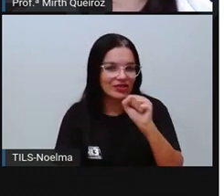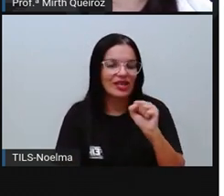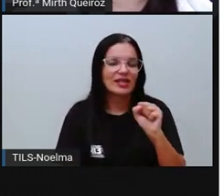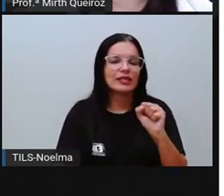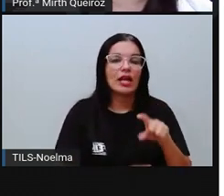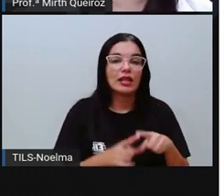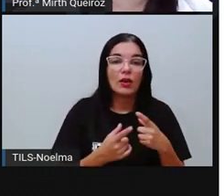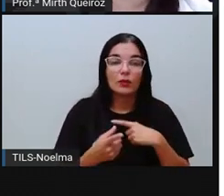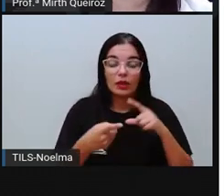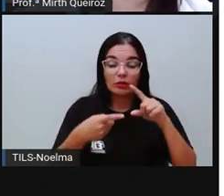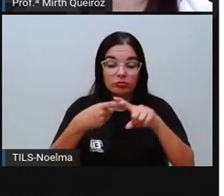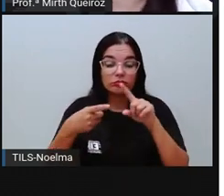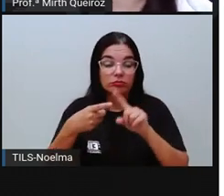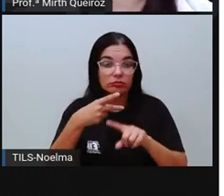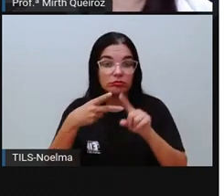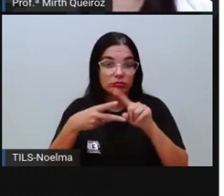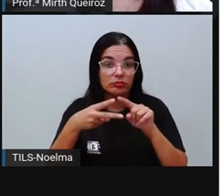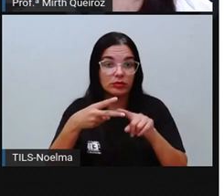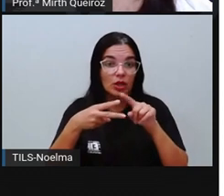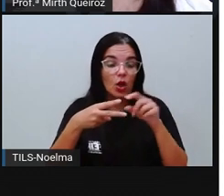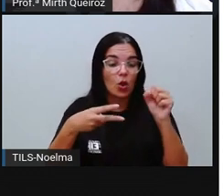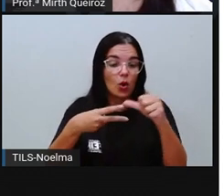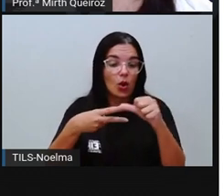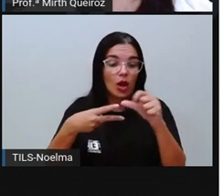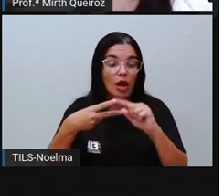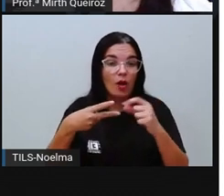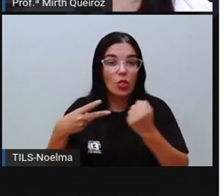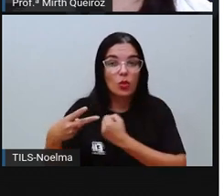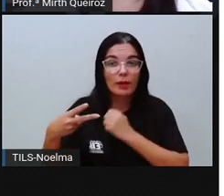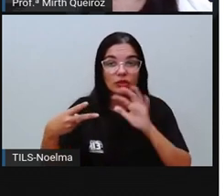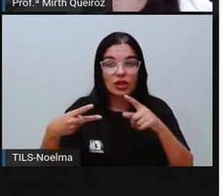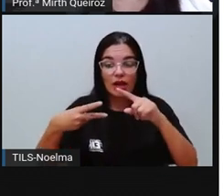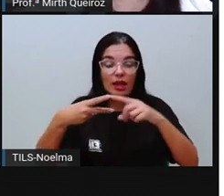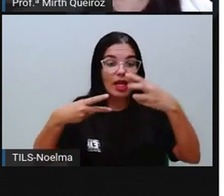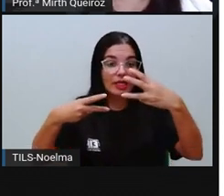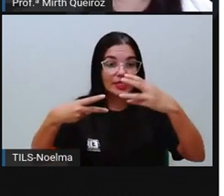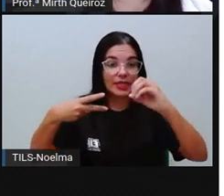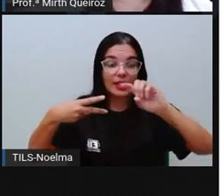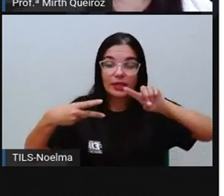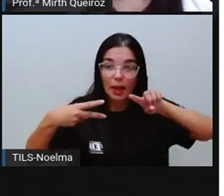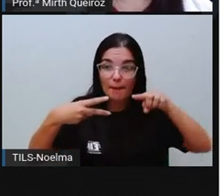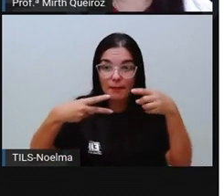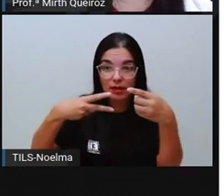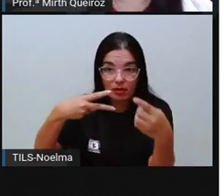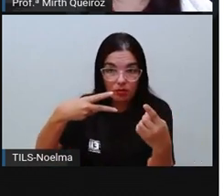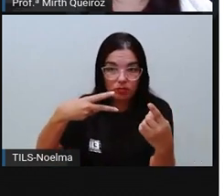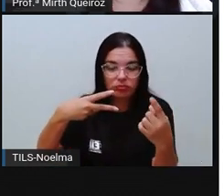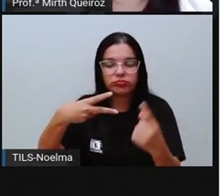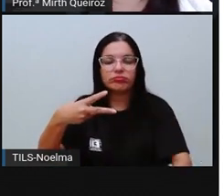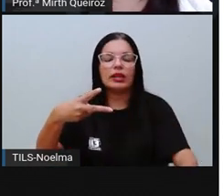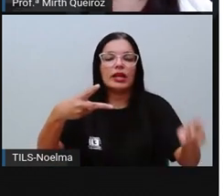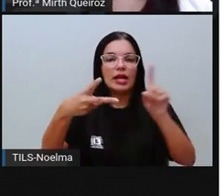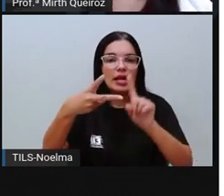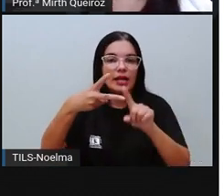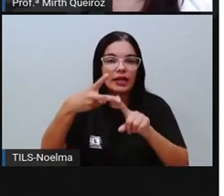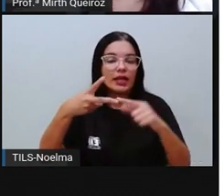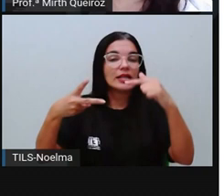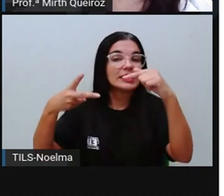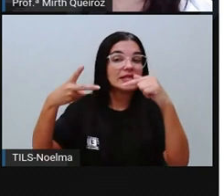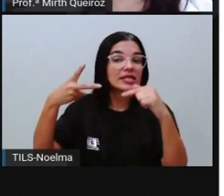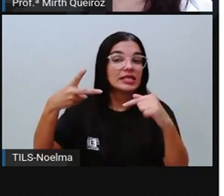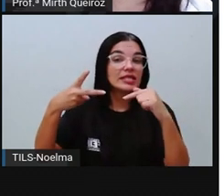desse problema, dessa situação problema, certo? Nós temos que ele come 30 mil formigas e cupins por dia